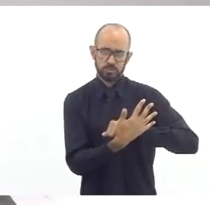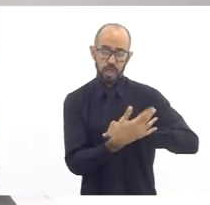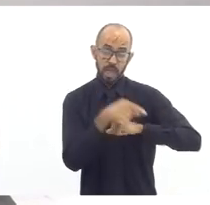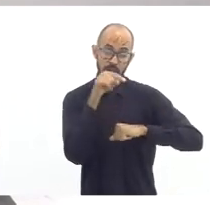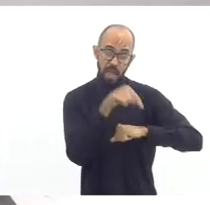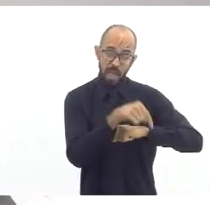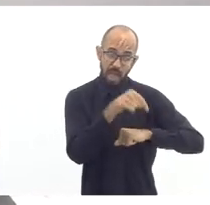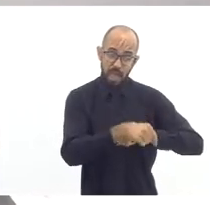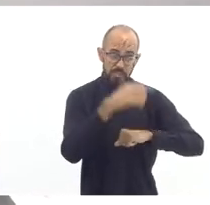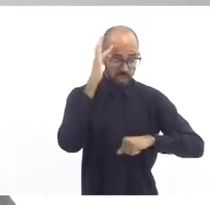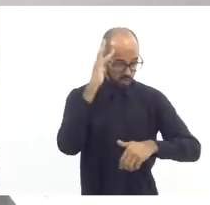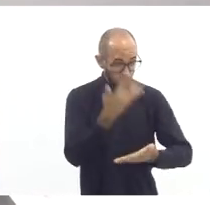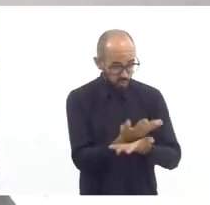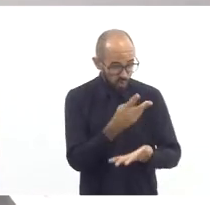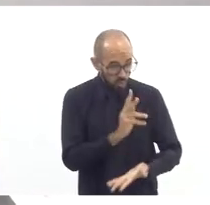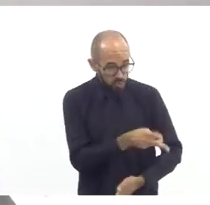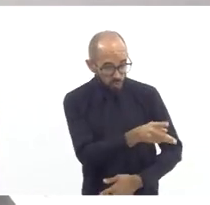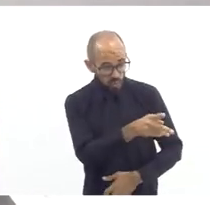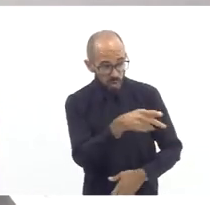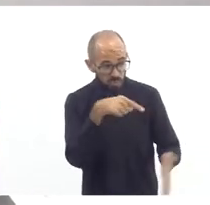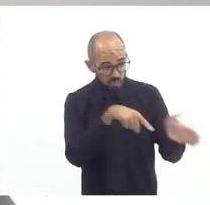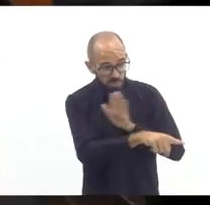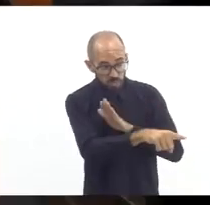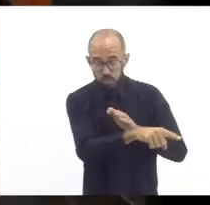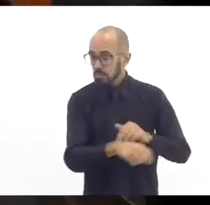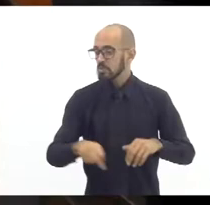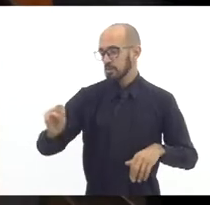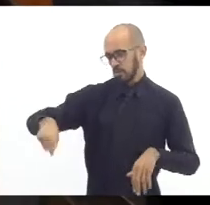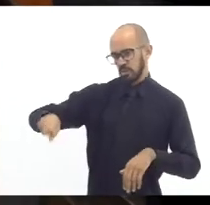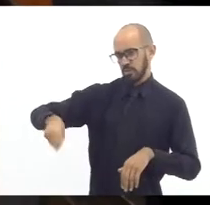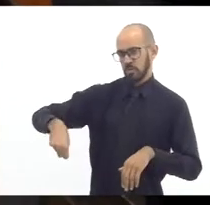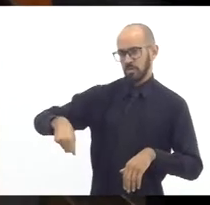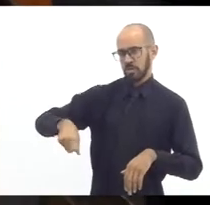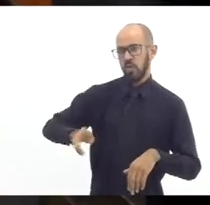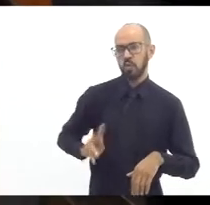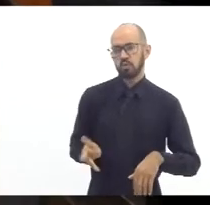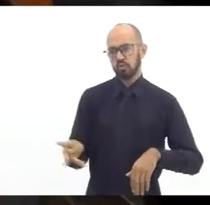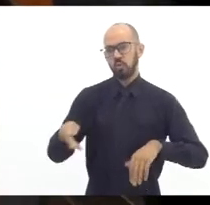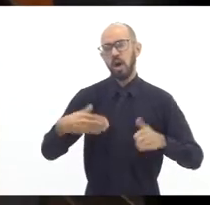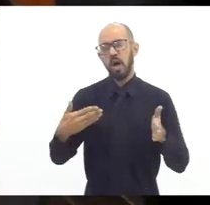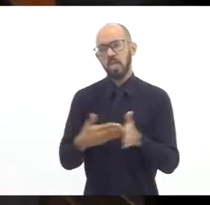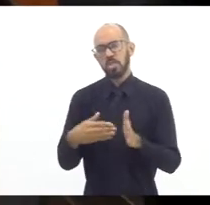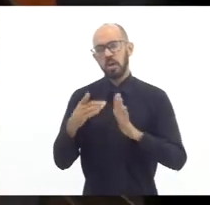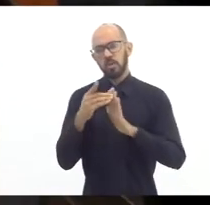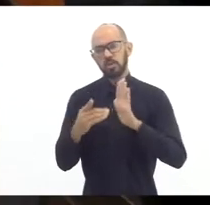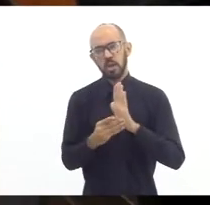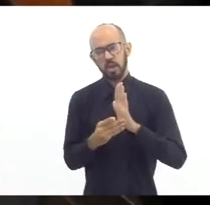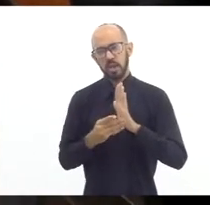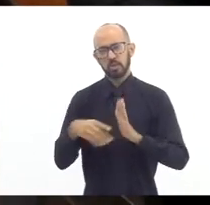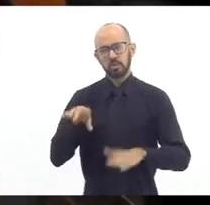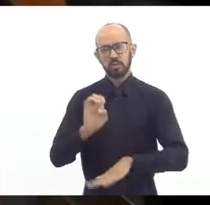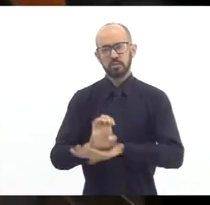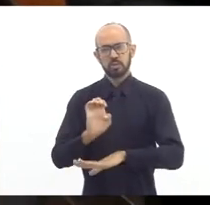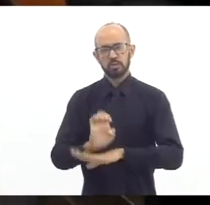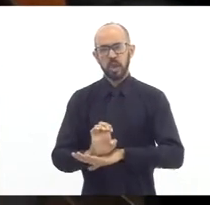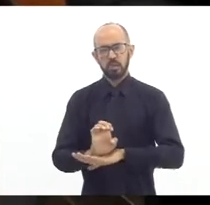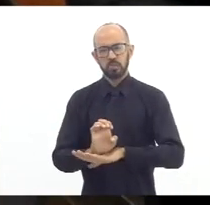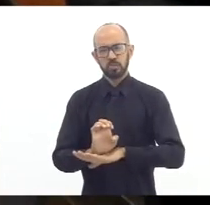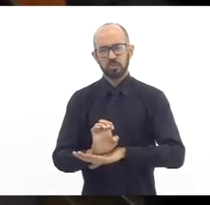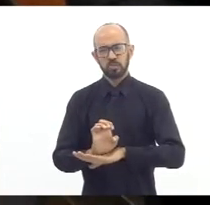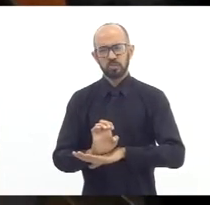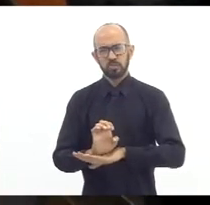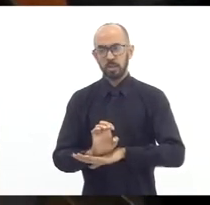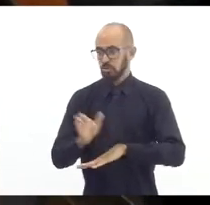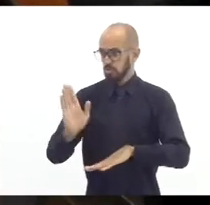Essa resolução ainda está em vigor? A resolução ainda está em vigor, ela vai perdurar enquanto o decreto estadual... Mas